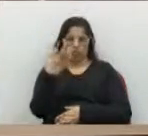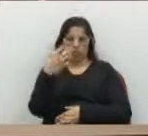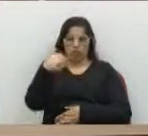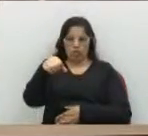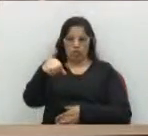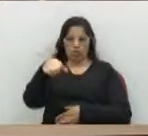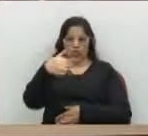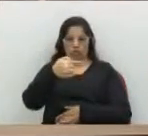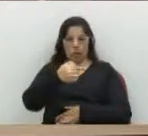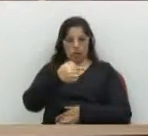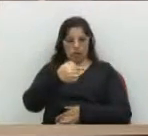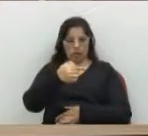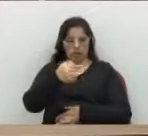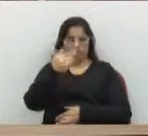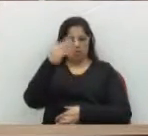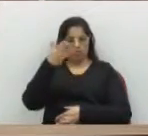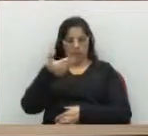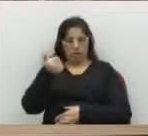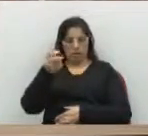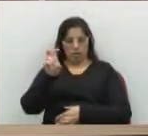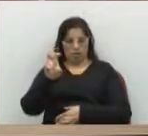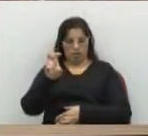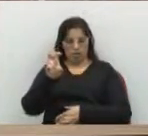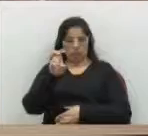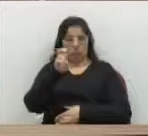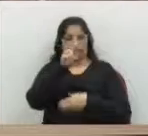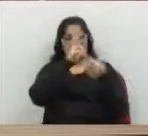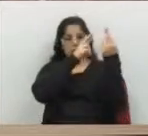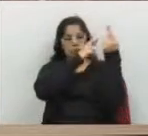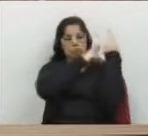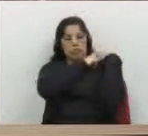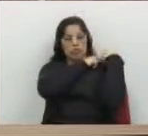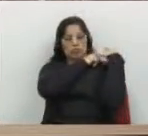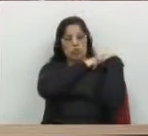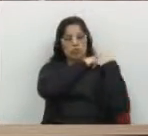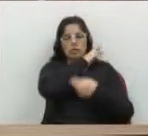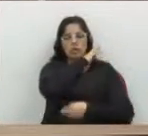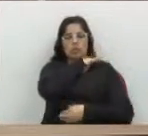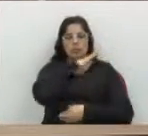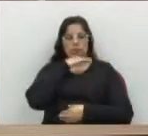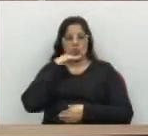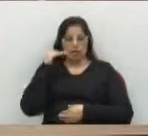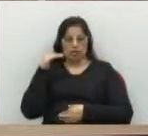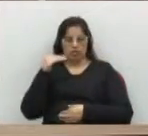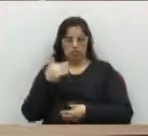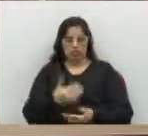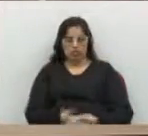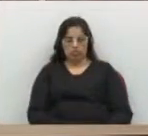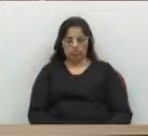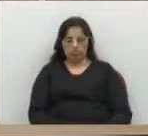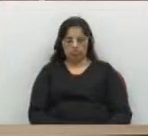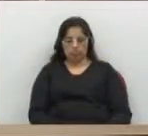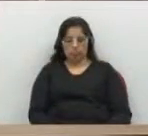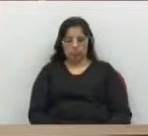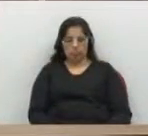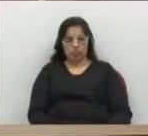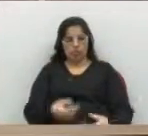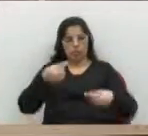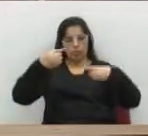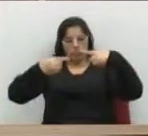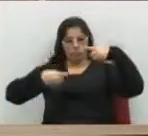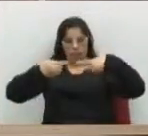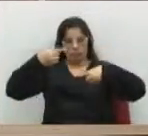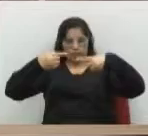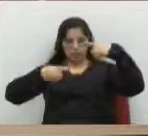497/2015, autor, vereador Aloísio Andrade. Requerimento 497 do vereador Aloísio está em